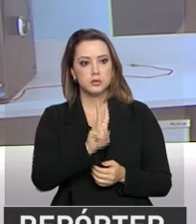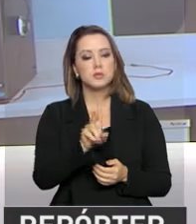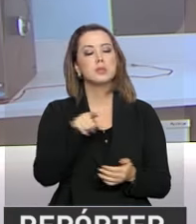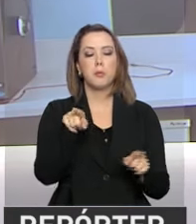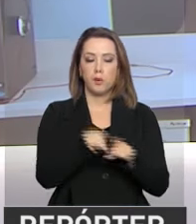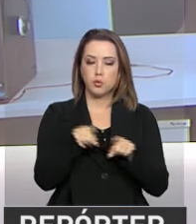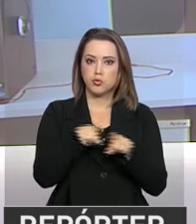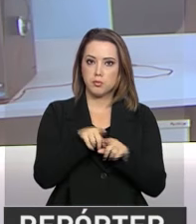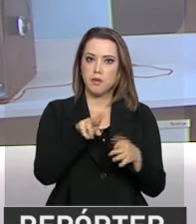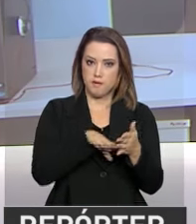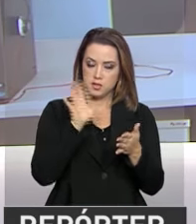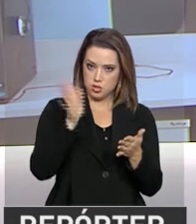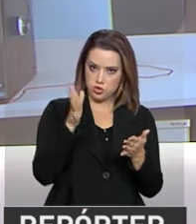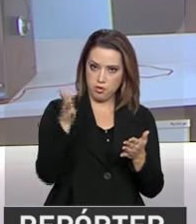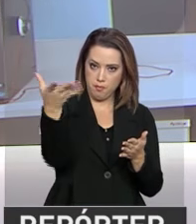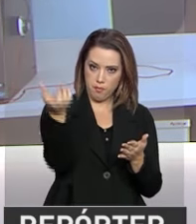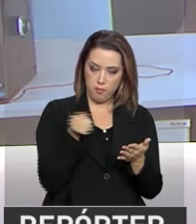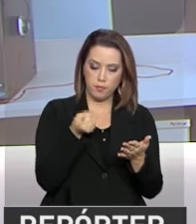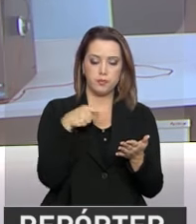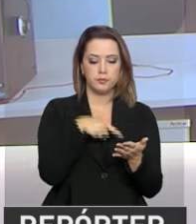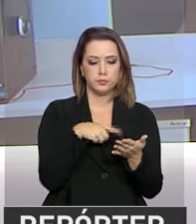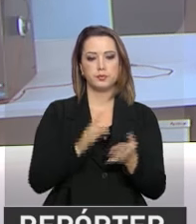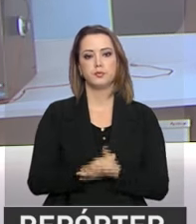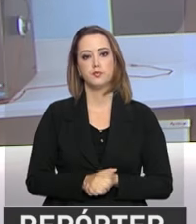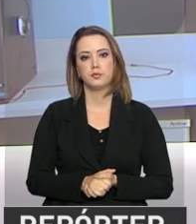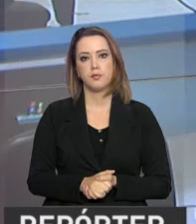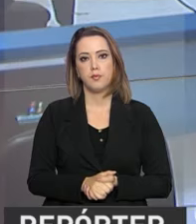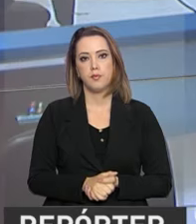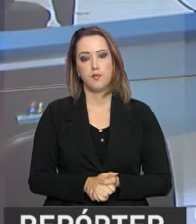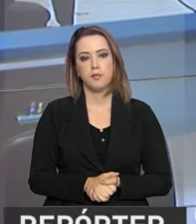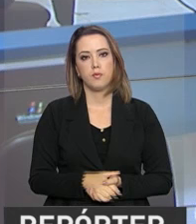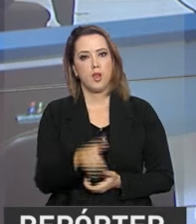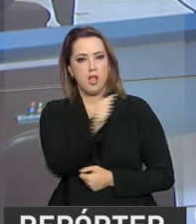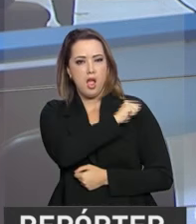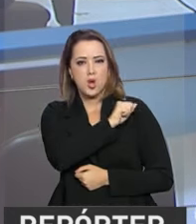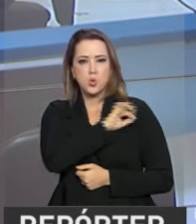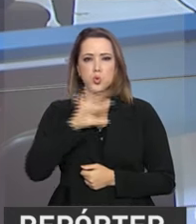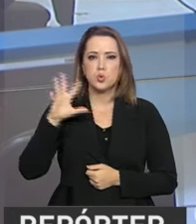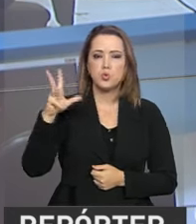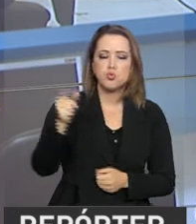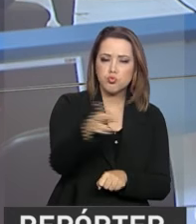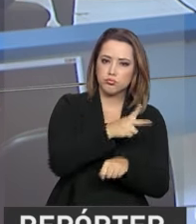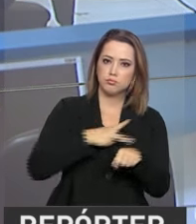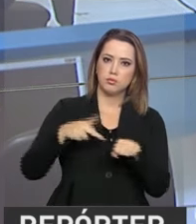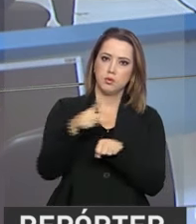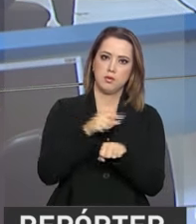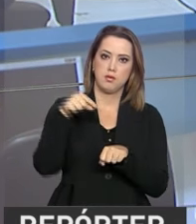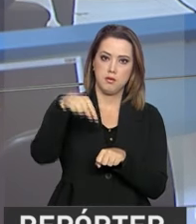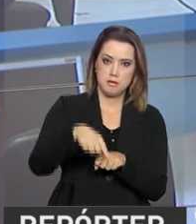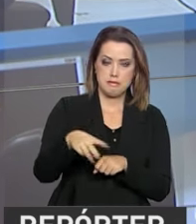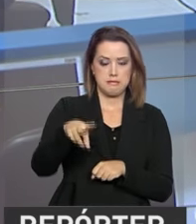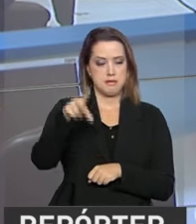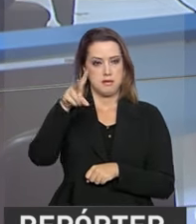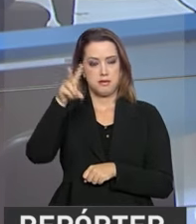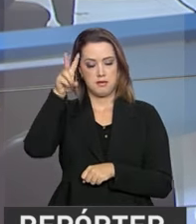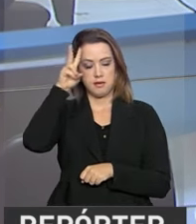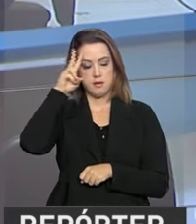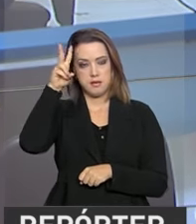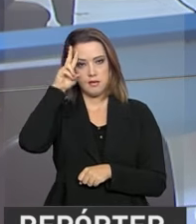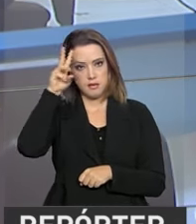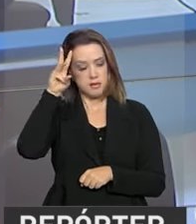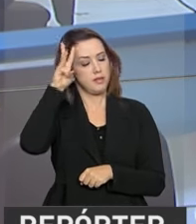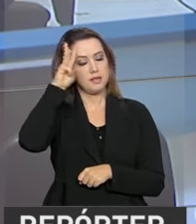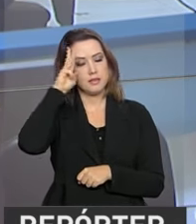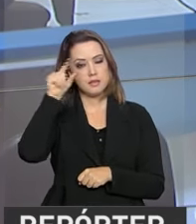Renda também pode ser feita por este aplicativo. Alunos de todo o país participaram nesta terça-feira da primeira fase